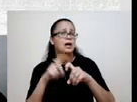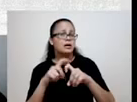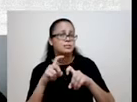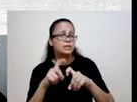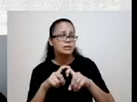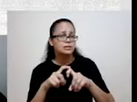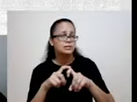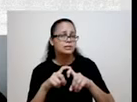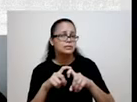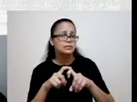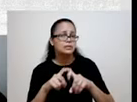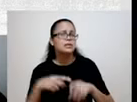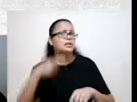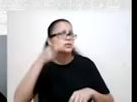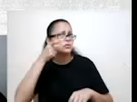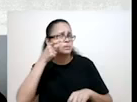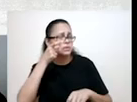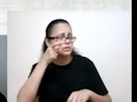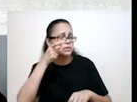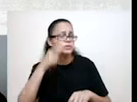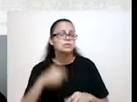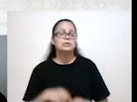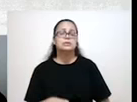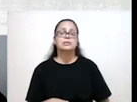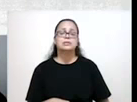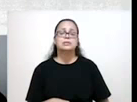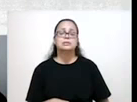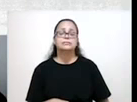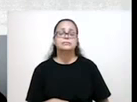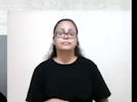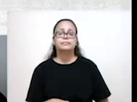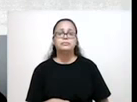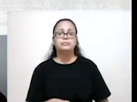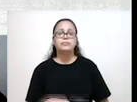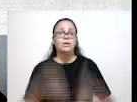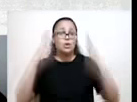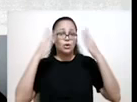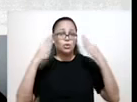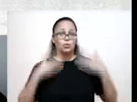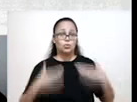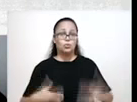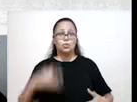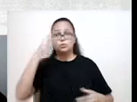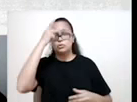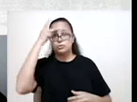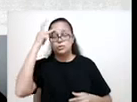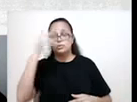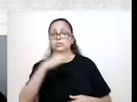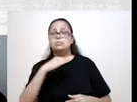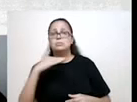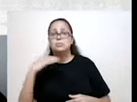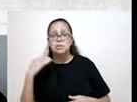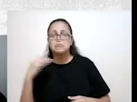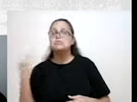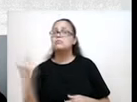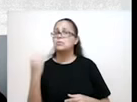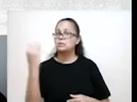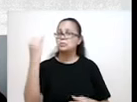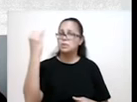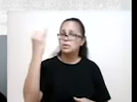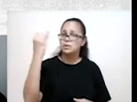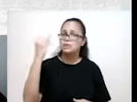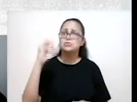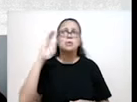medicina e as suas observações, em cadáveres foram vitais para a compreensão